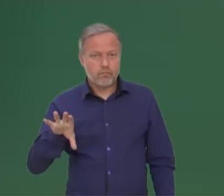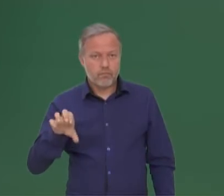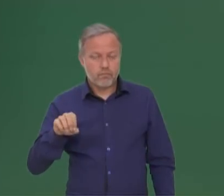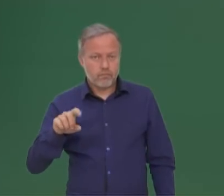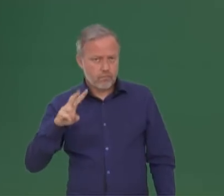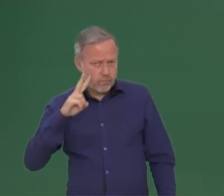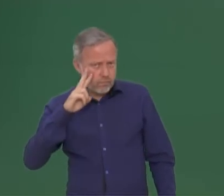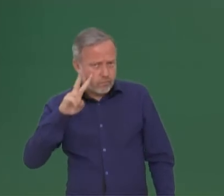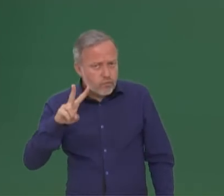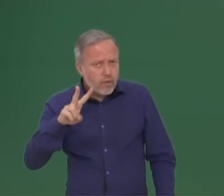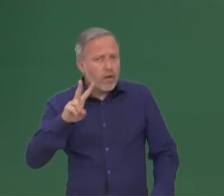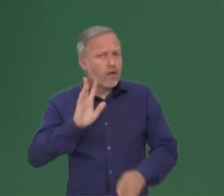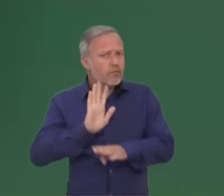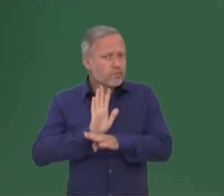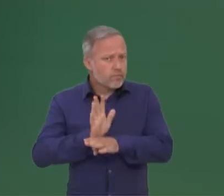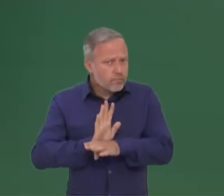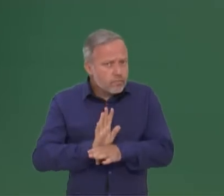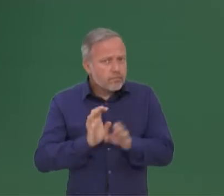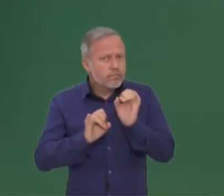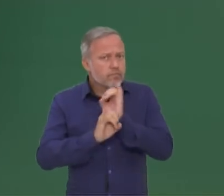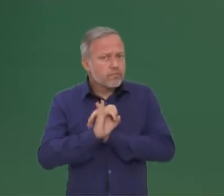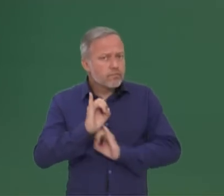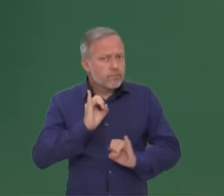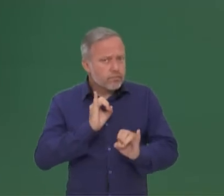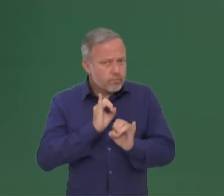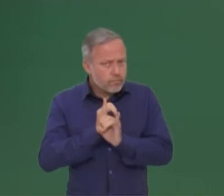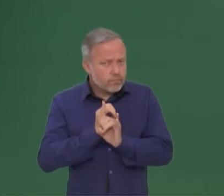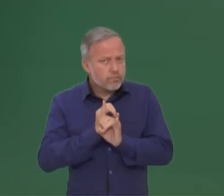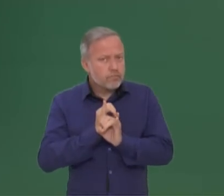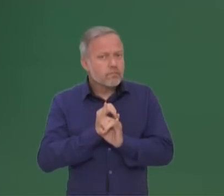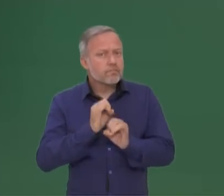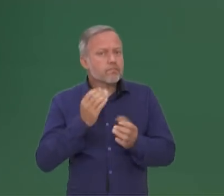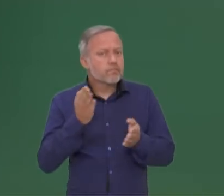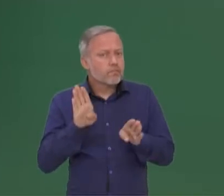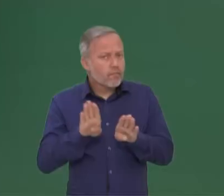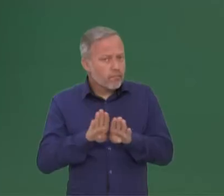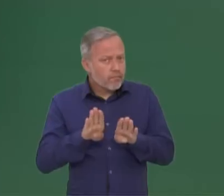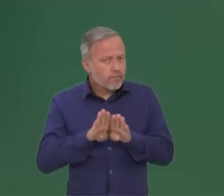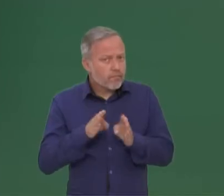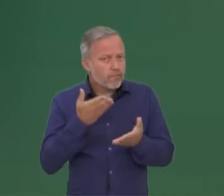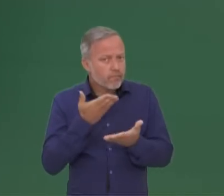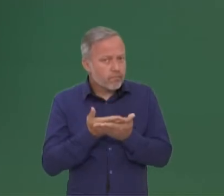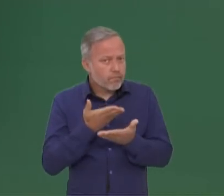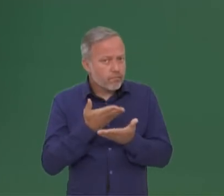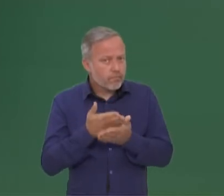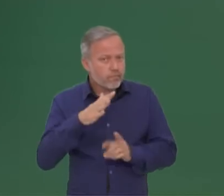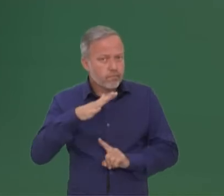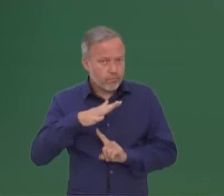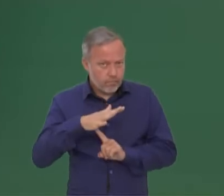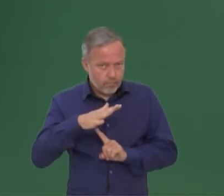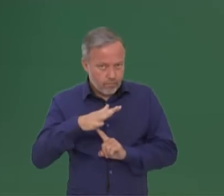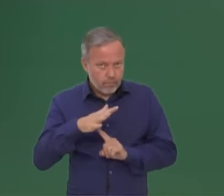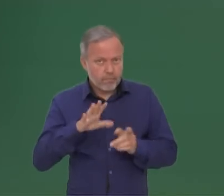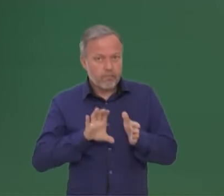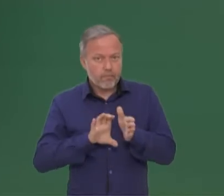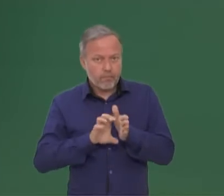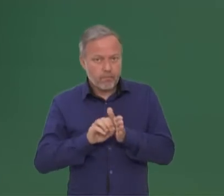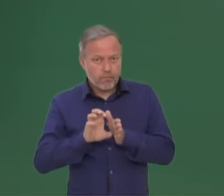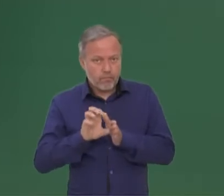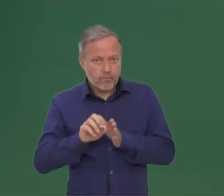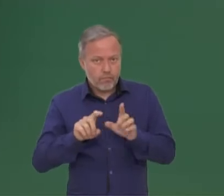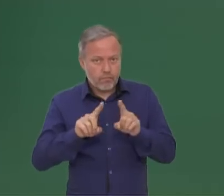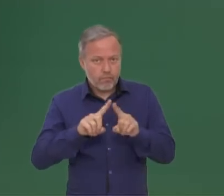televisão, pela internet. Lembre que no aplicativo Aula Paraná e no Google Classroom você encontra materiais que